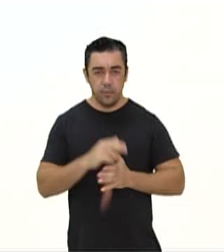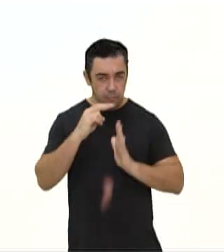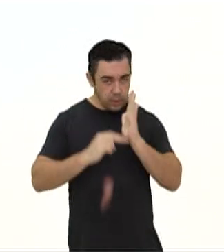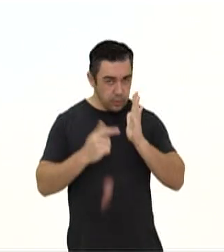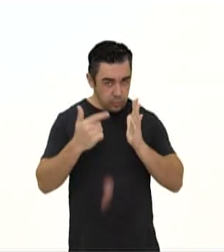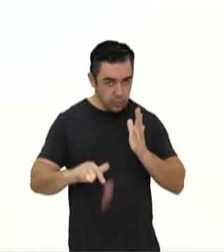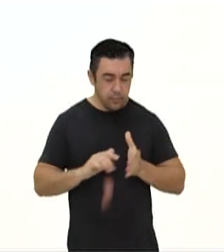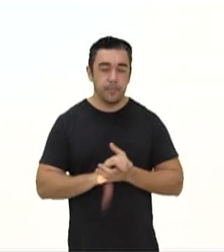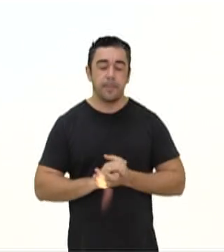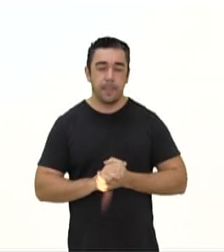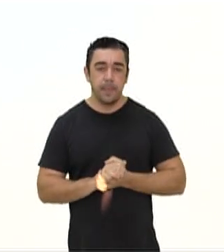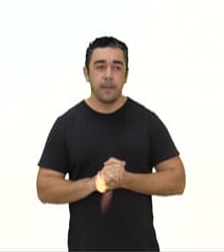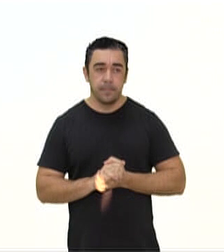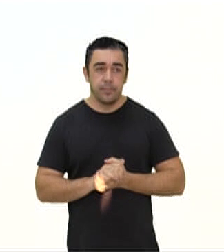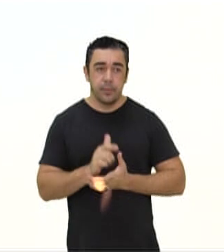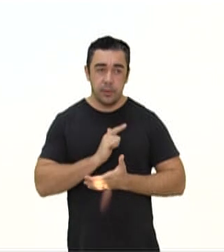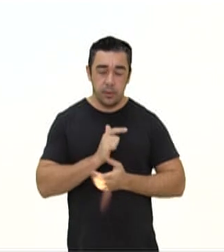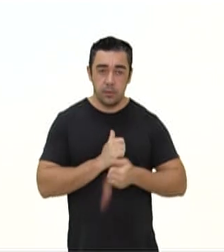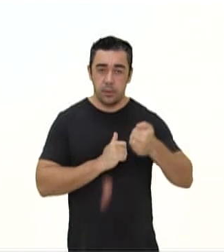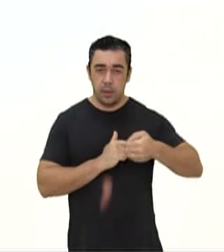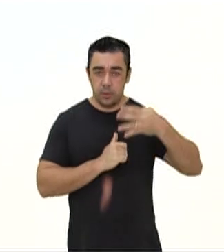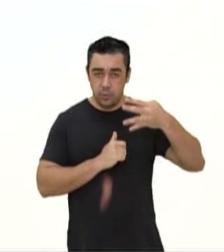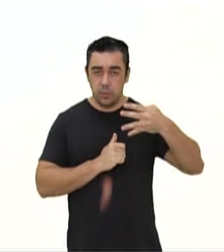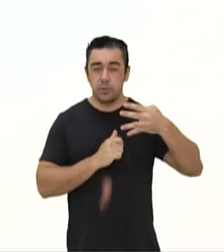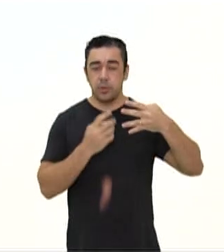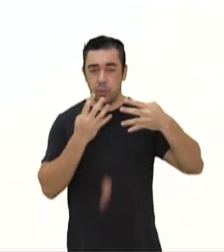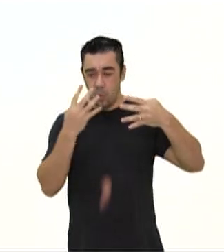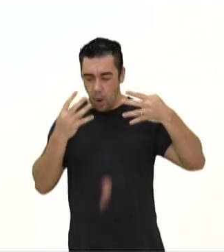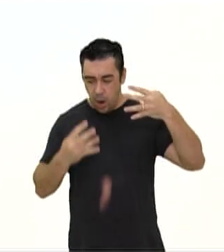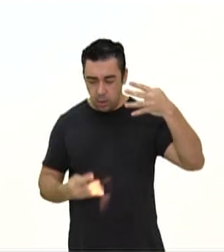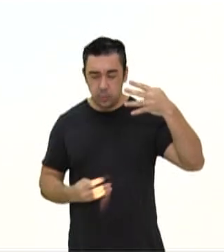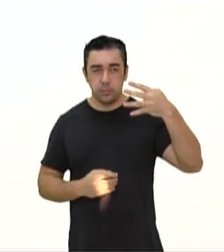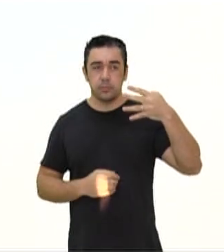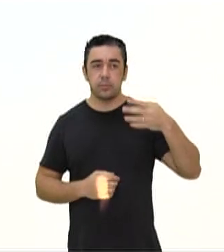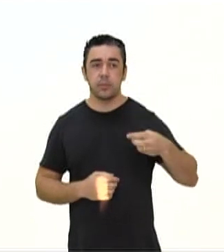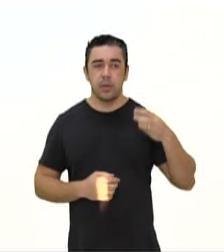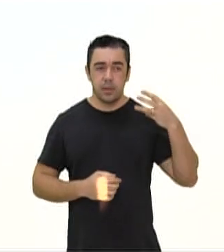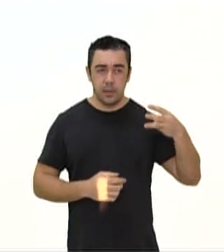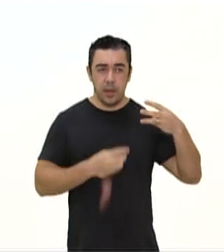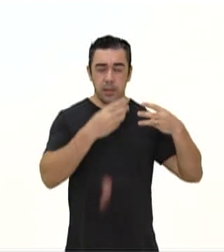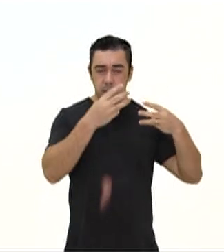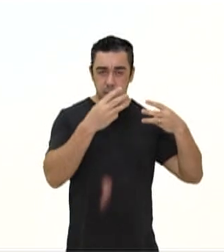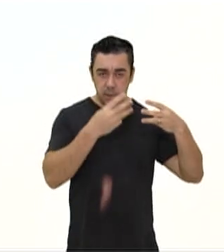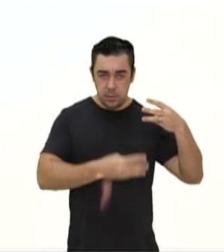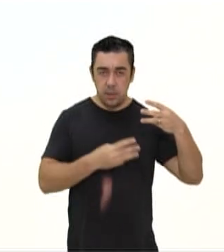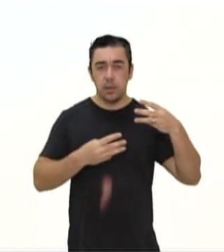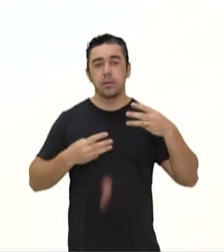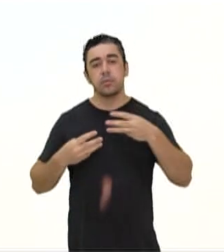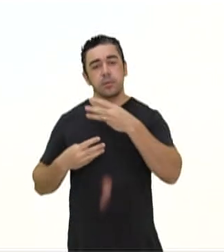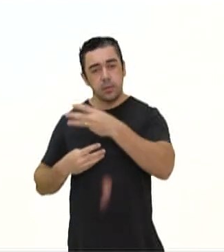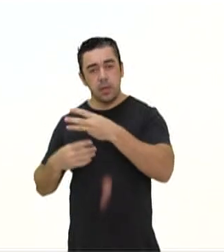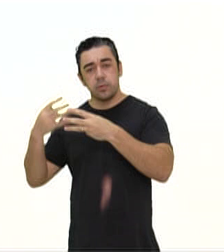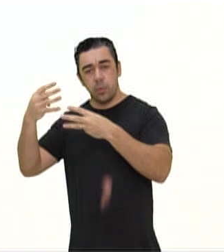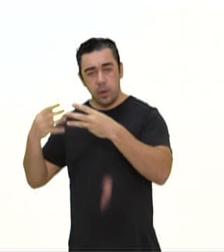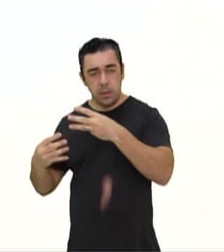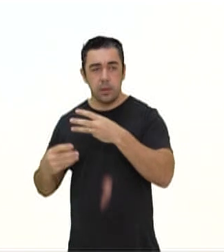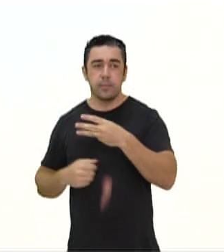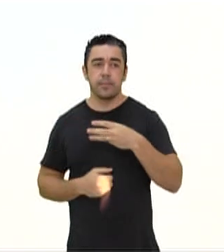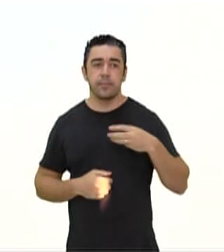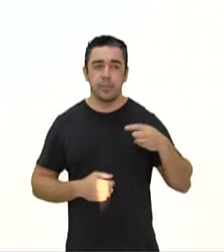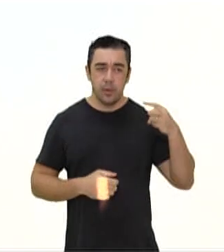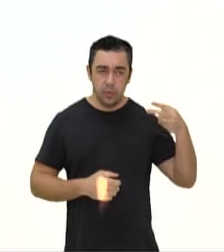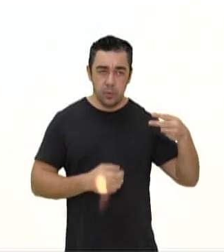vocês para não ficar dúvida. Então lá, 14 quartetos, 3 tercetos e 3 quartetos, 2 quartetos e